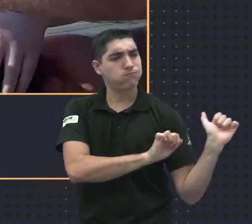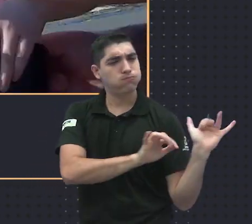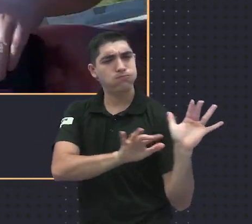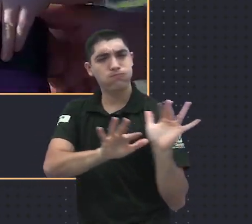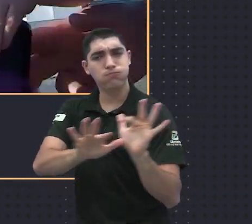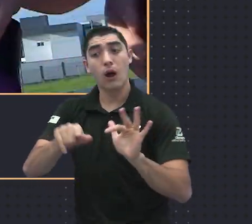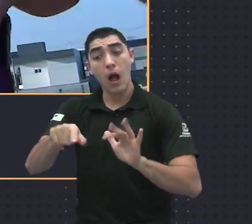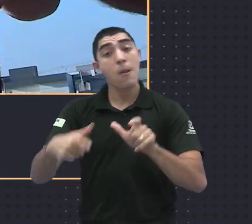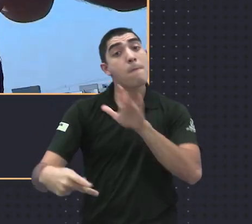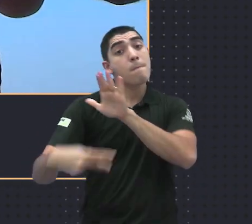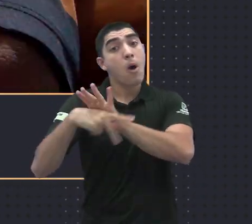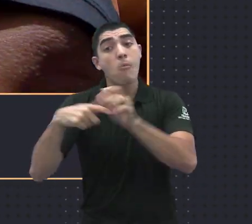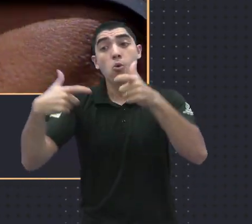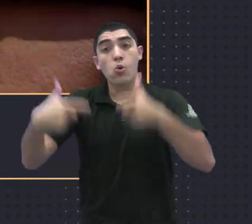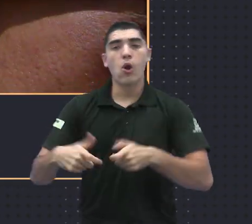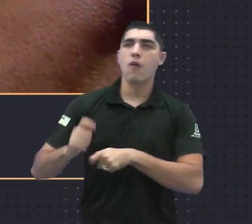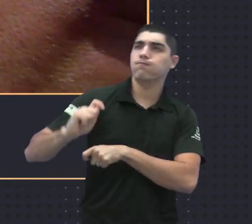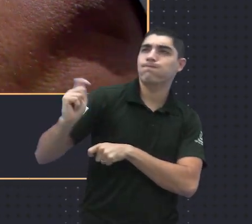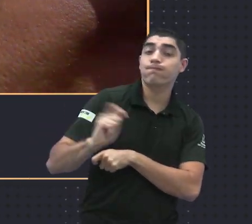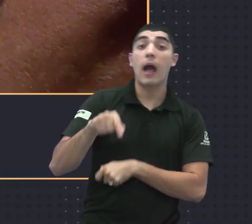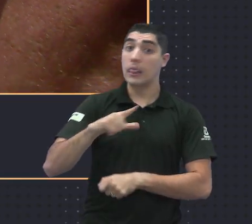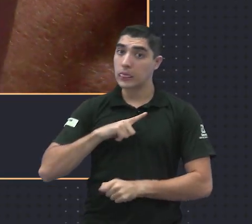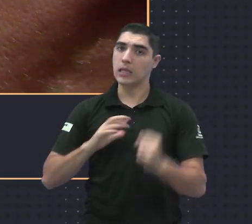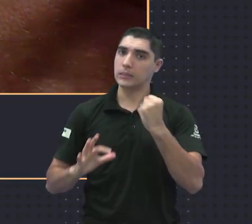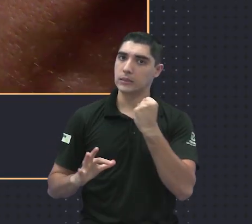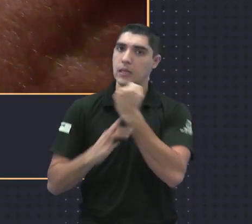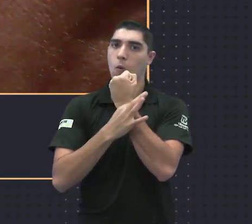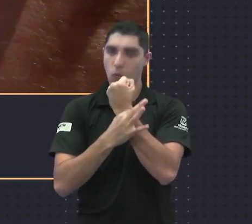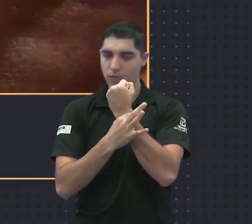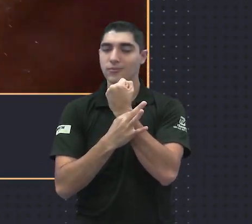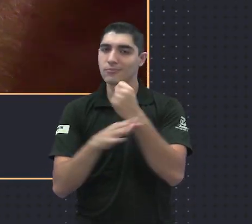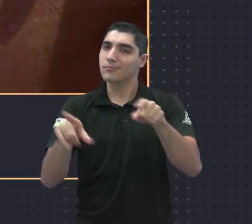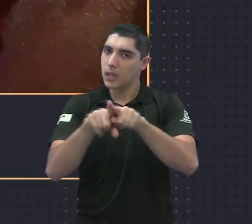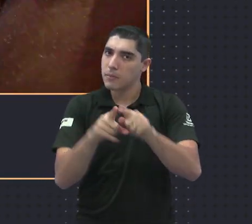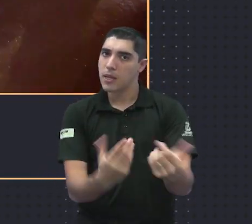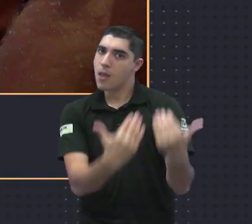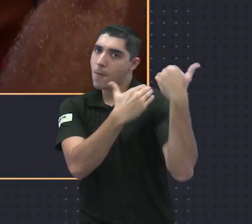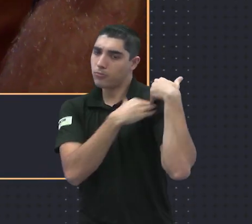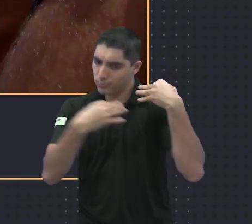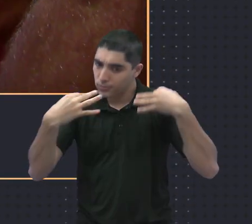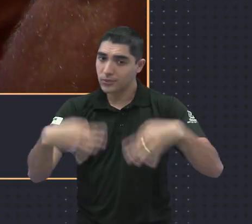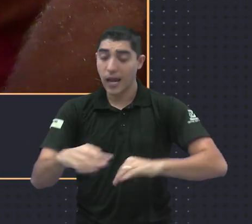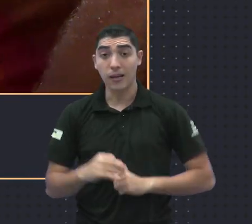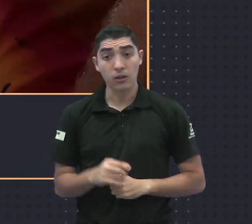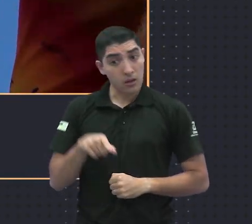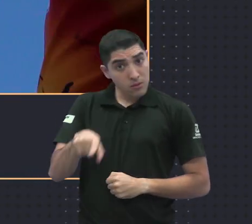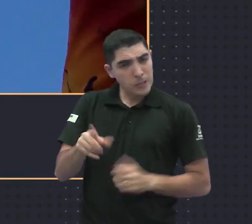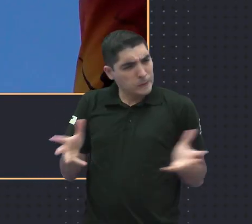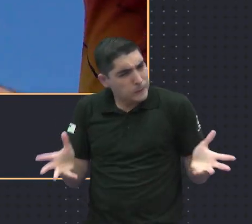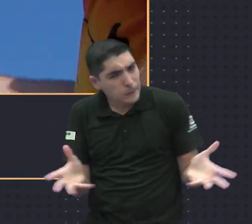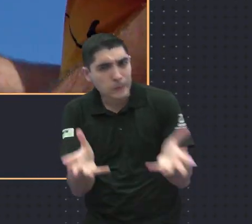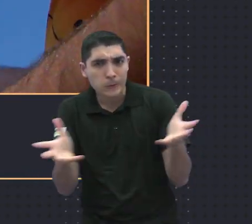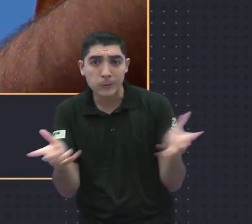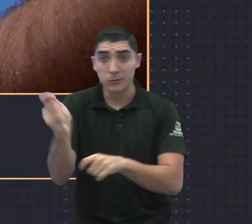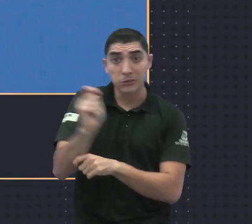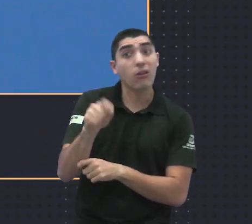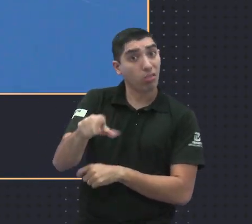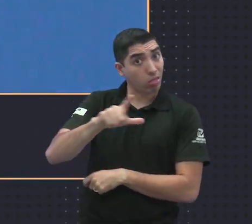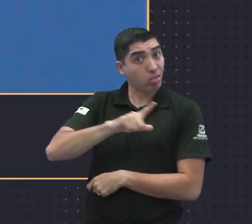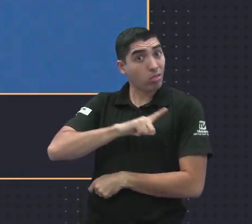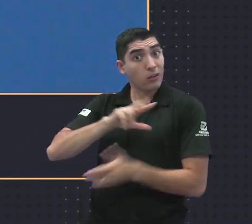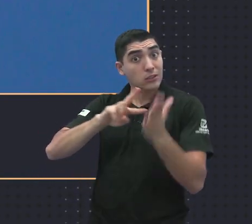locais públicos próprios para atividade com cuidado e responsabilidade. E para estimular ainda mais essa prática, que já virou